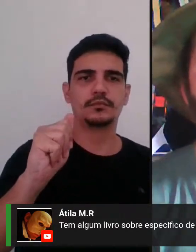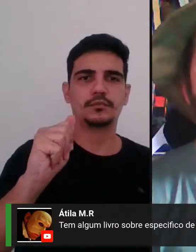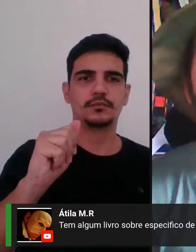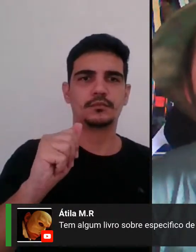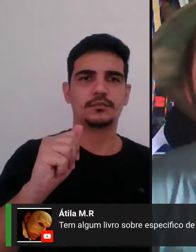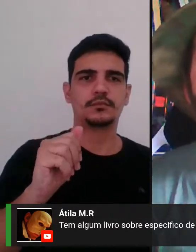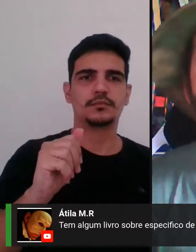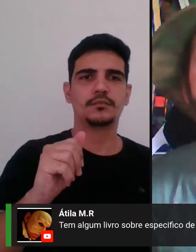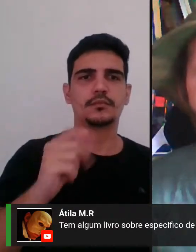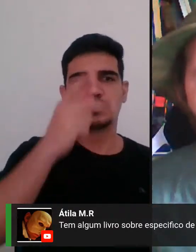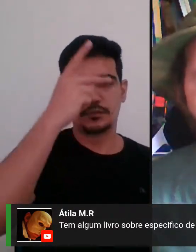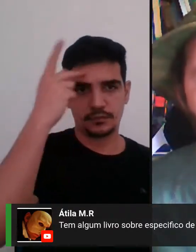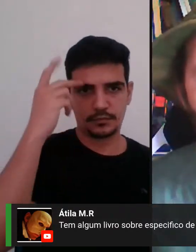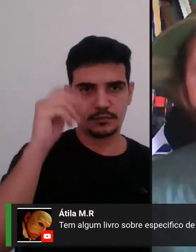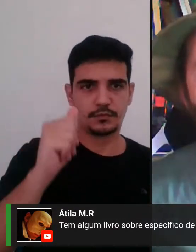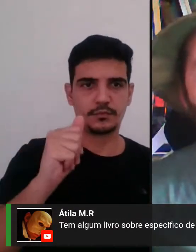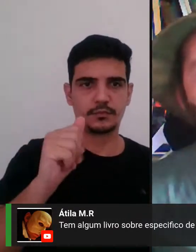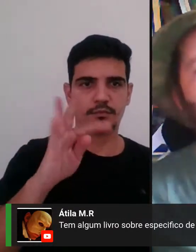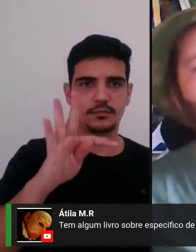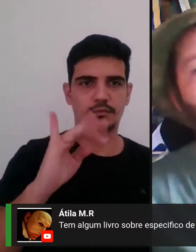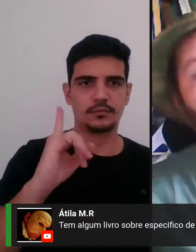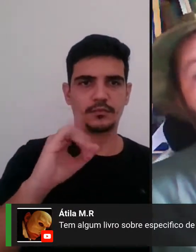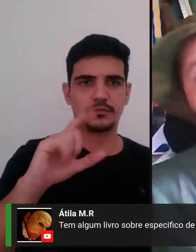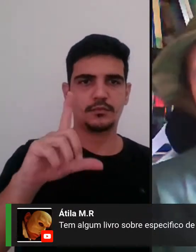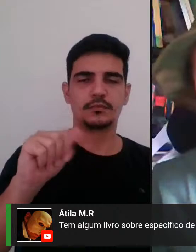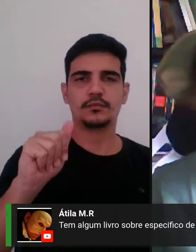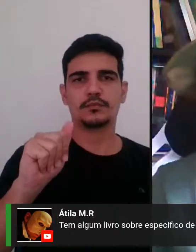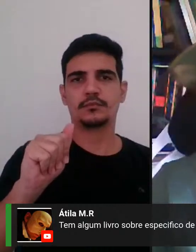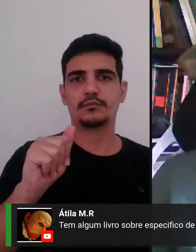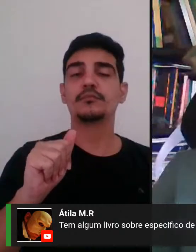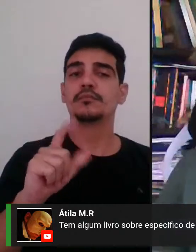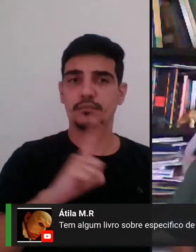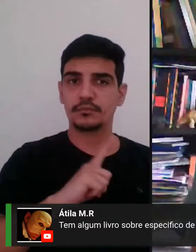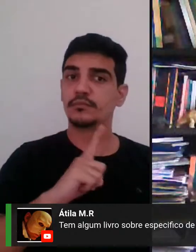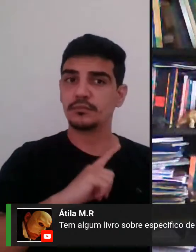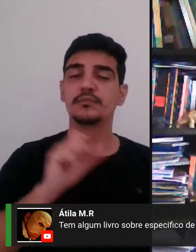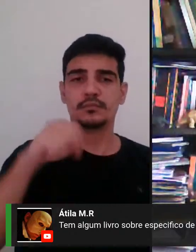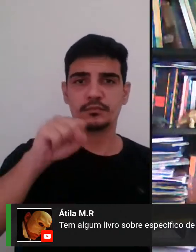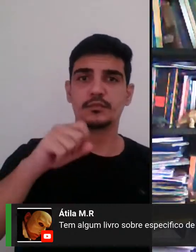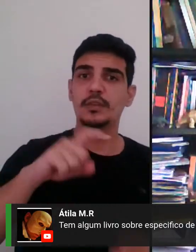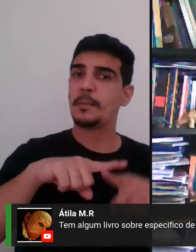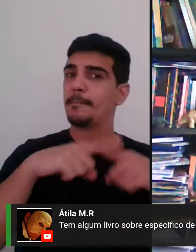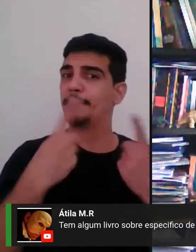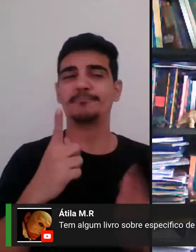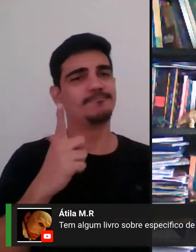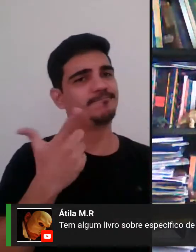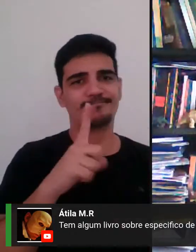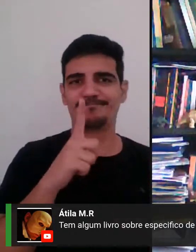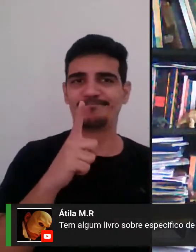pergunta. Existe, só que infelizmente eu não tenho ele aqui. Tá? Eu não tenho.